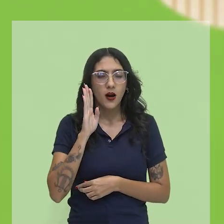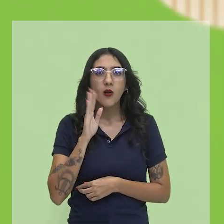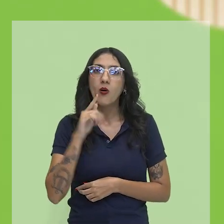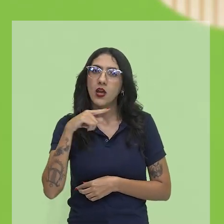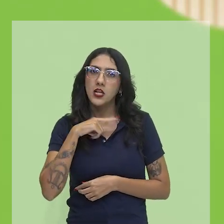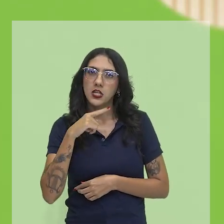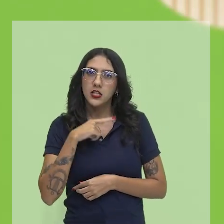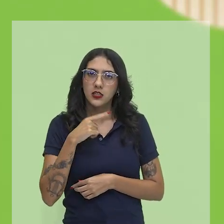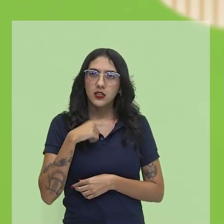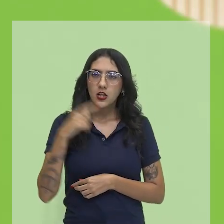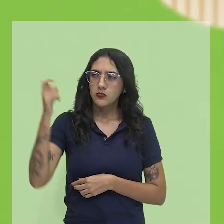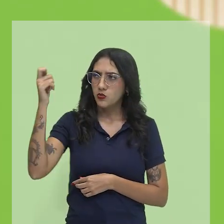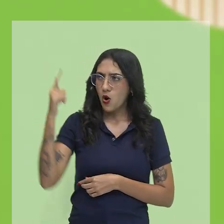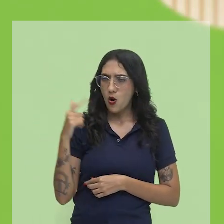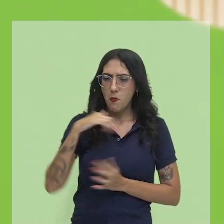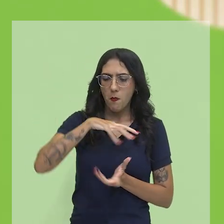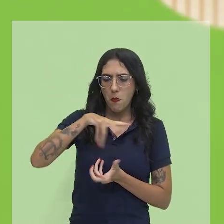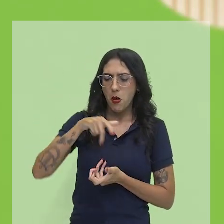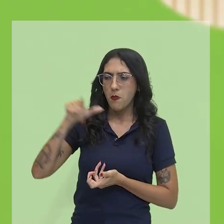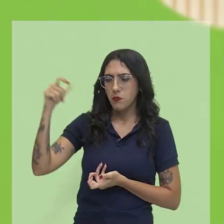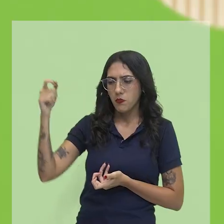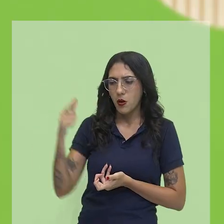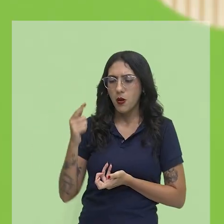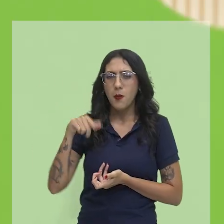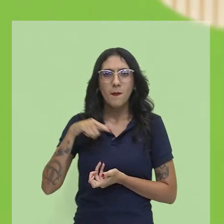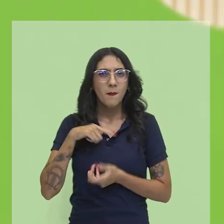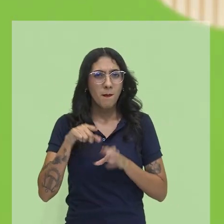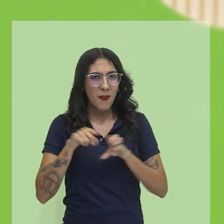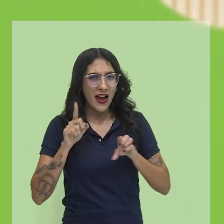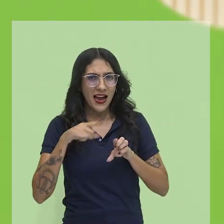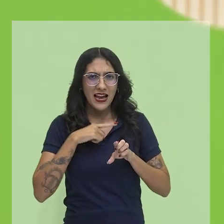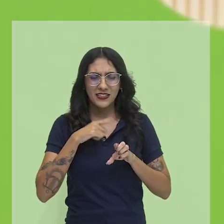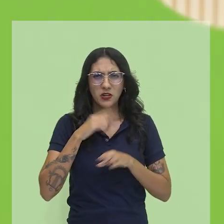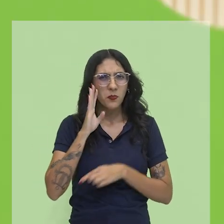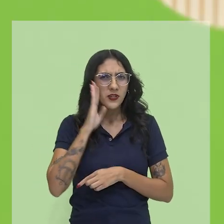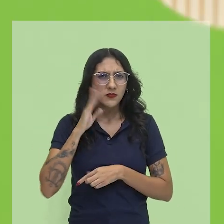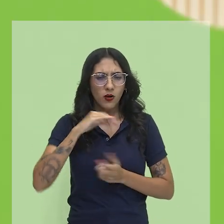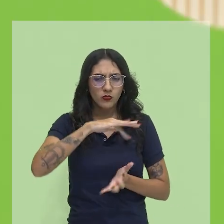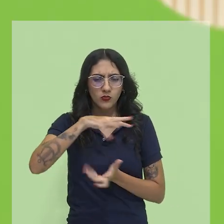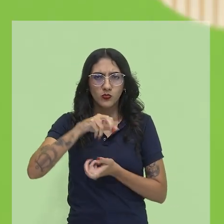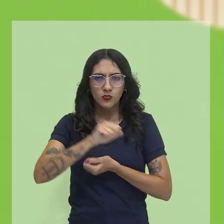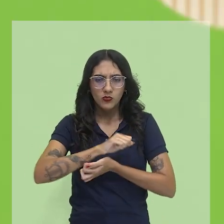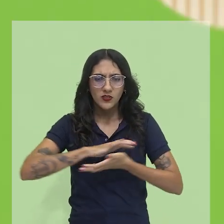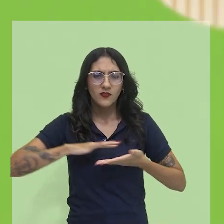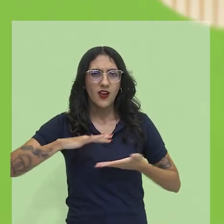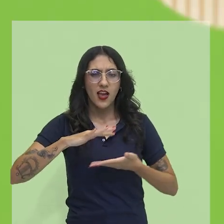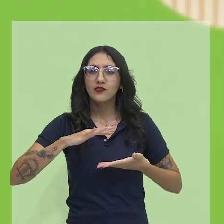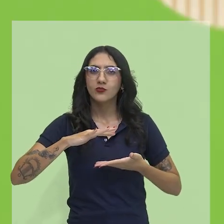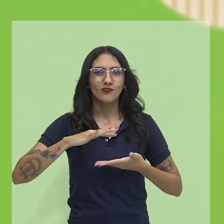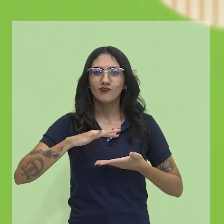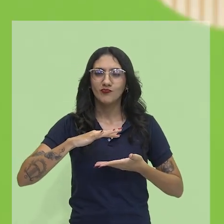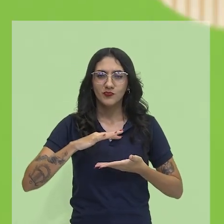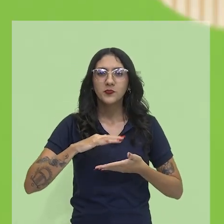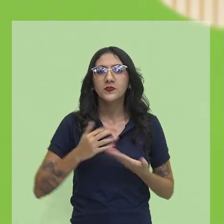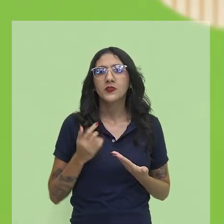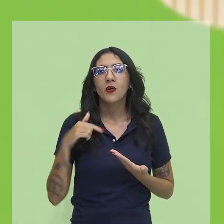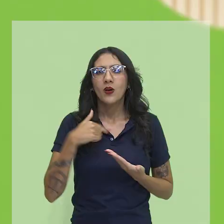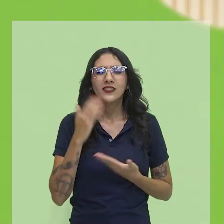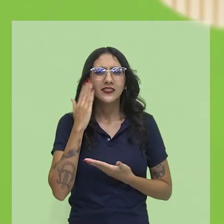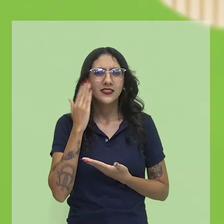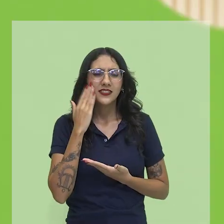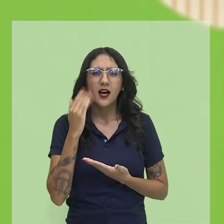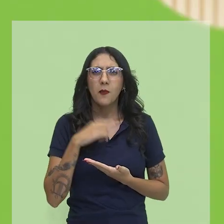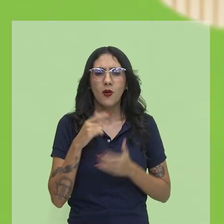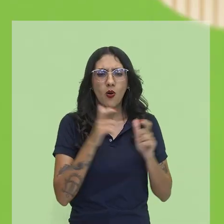nosso sistema solar, mas está bem longe de ser o centro do universo, né? A própria Terra, a própria galáxia que nós vivemos, se encontra